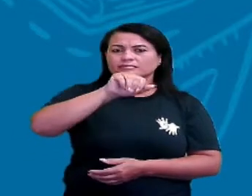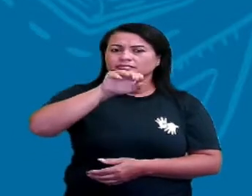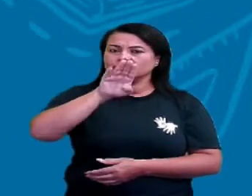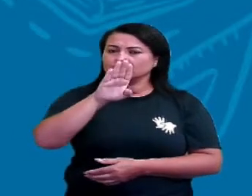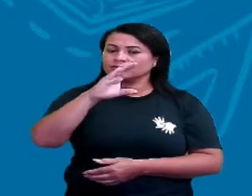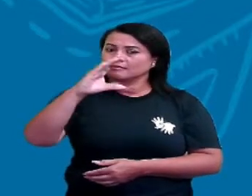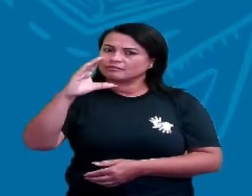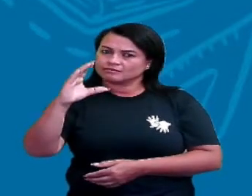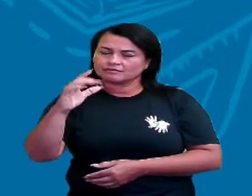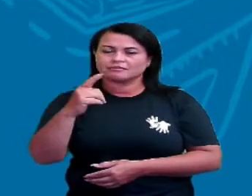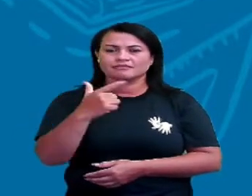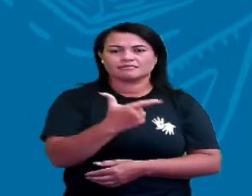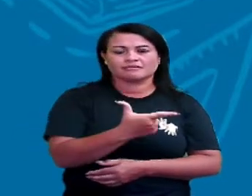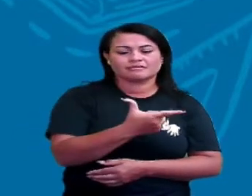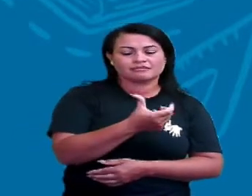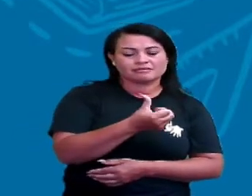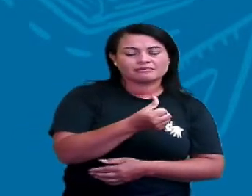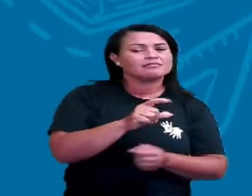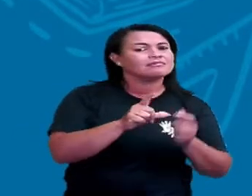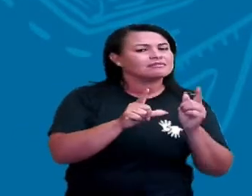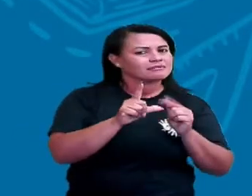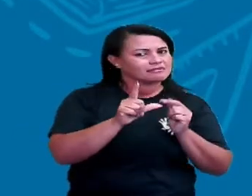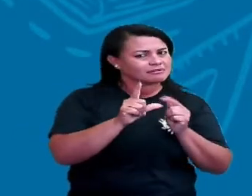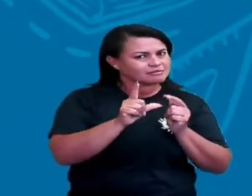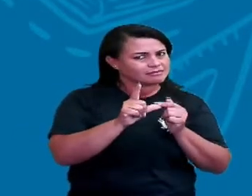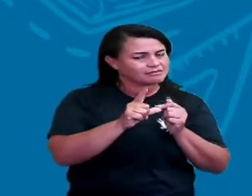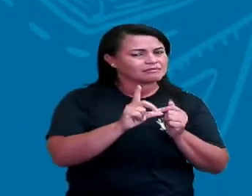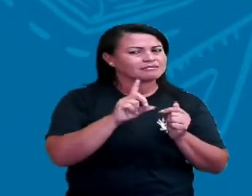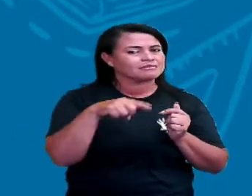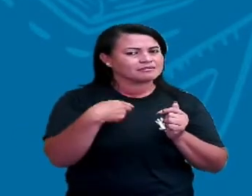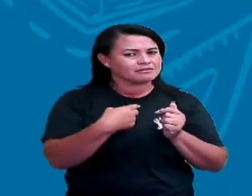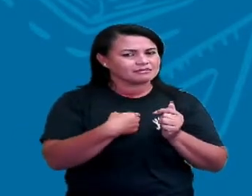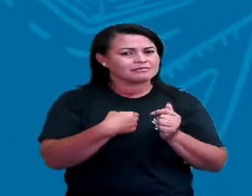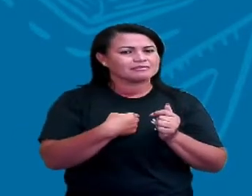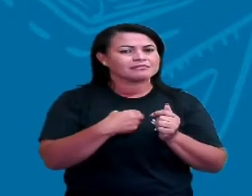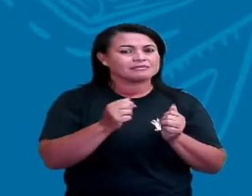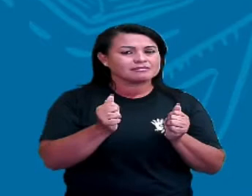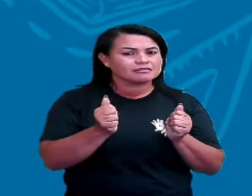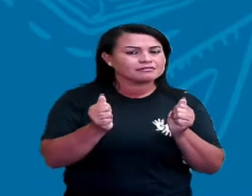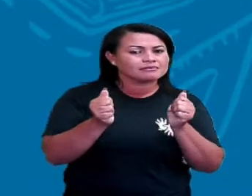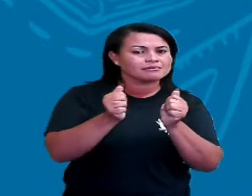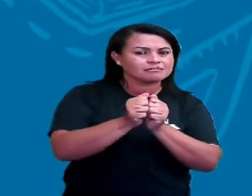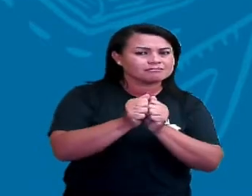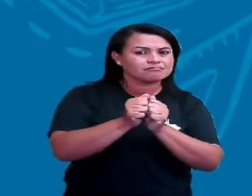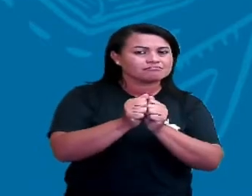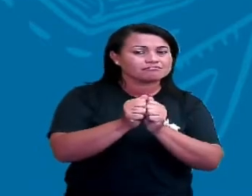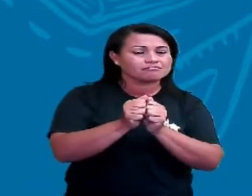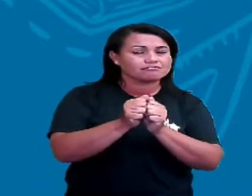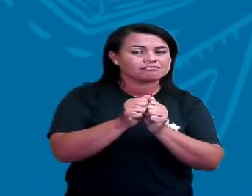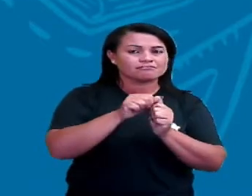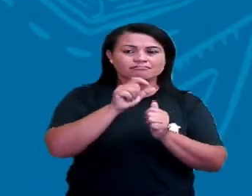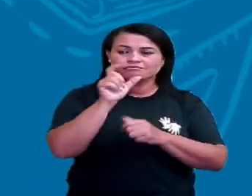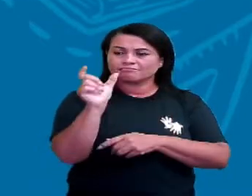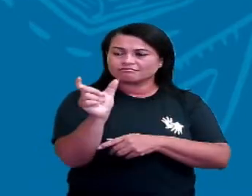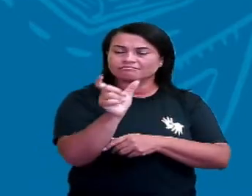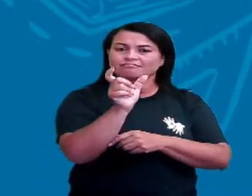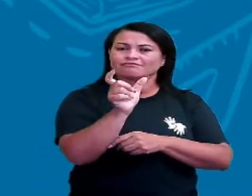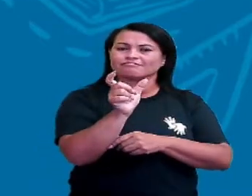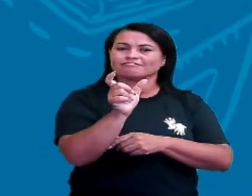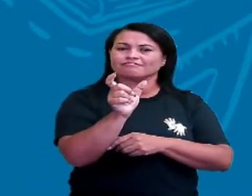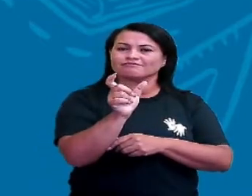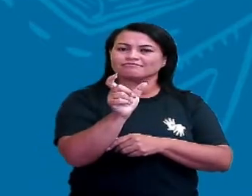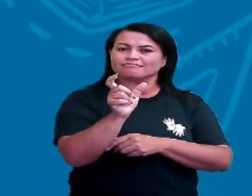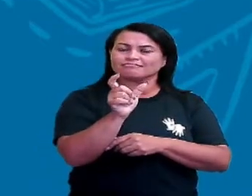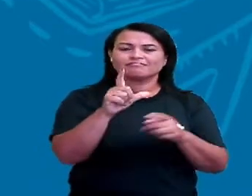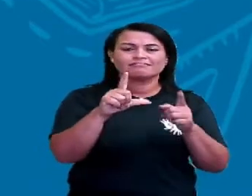são aquelas 26 letrinhas que a gente vai, ó, juntando e formando